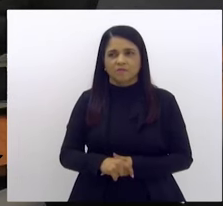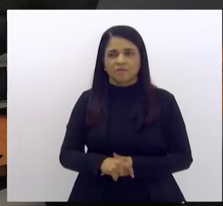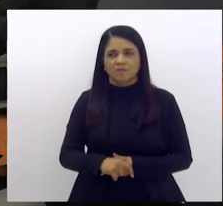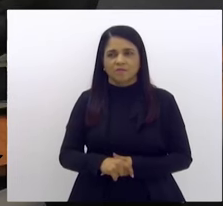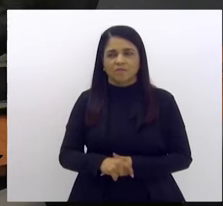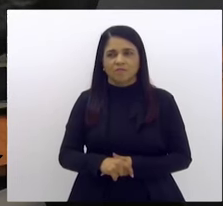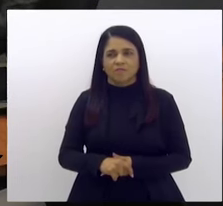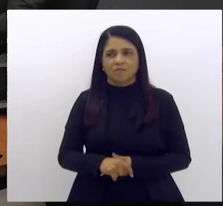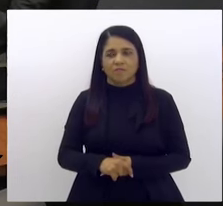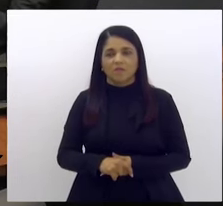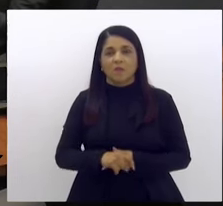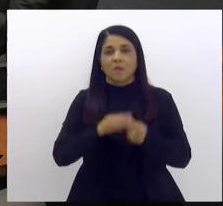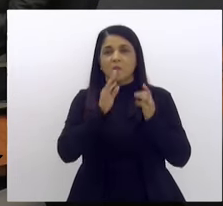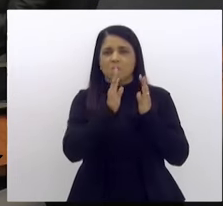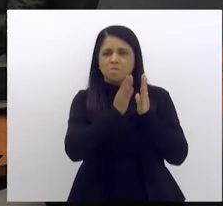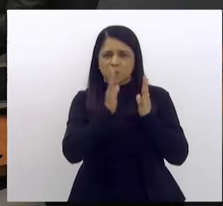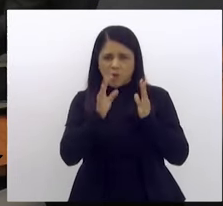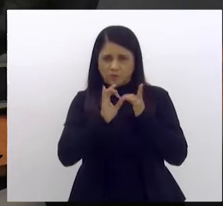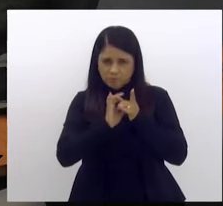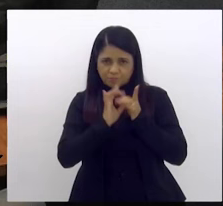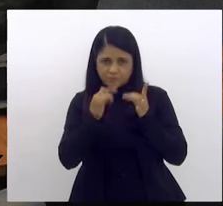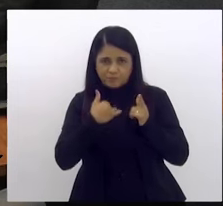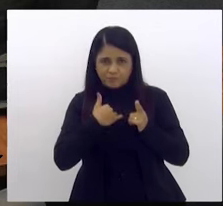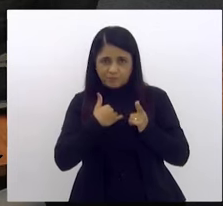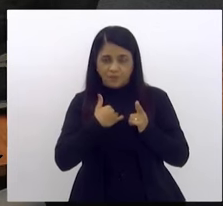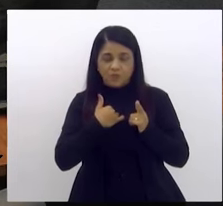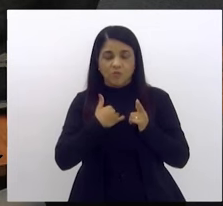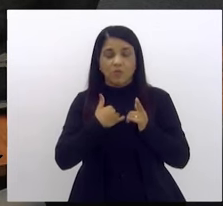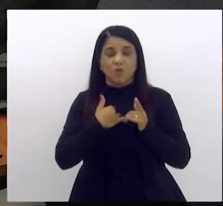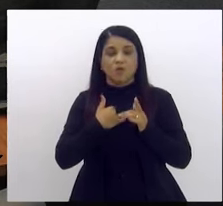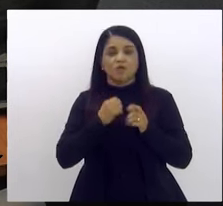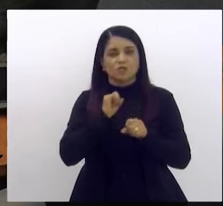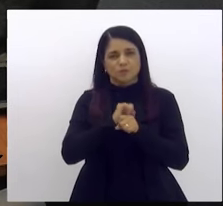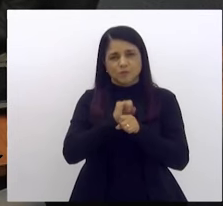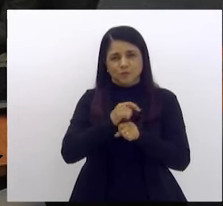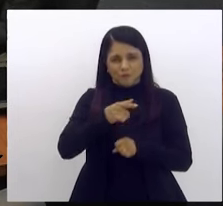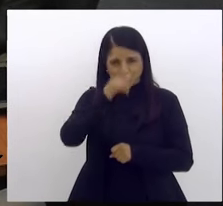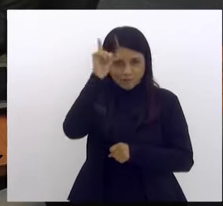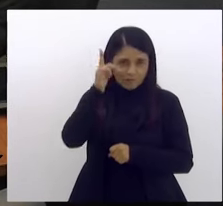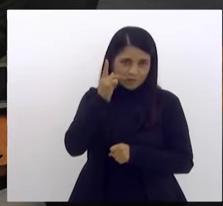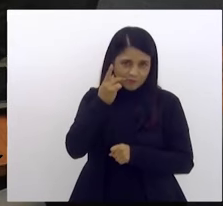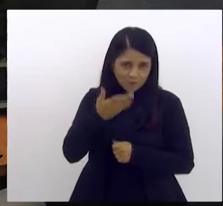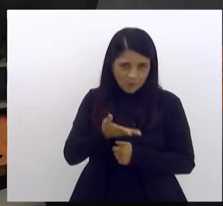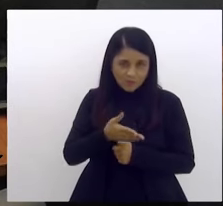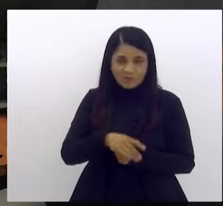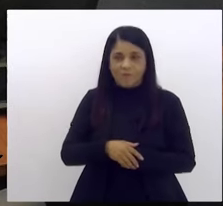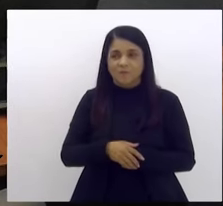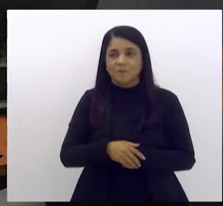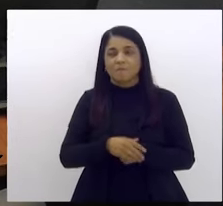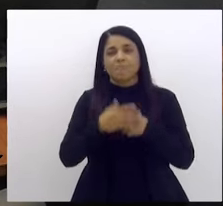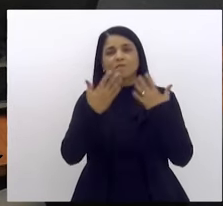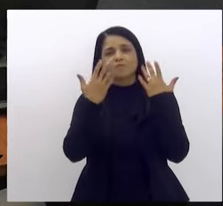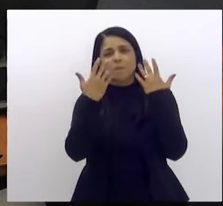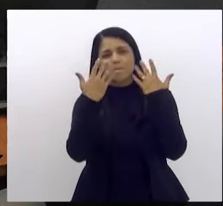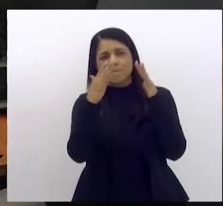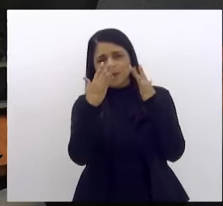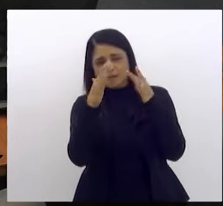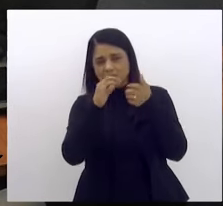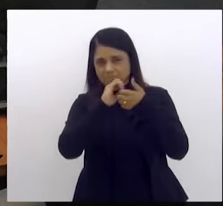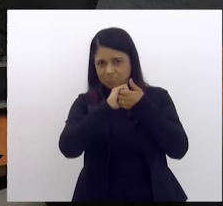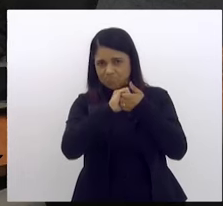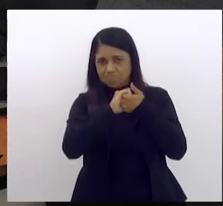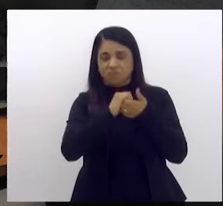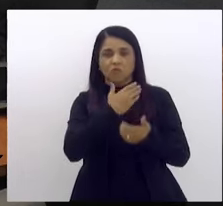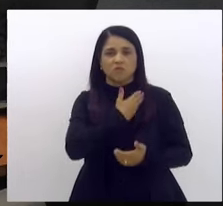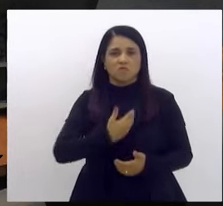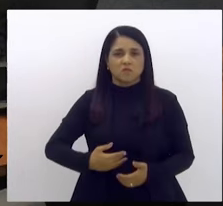O senhor me permite, pela ordem, enquanto claro, o deputado Luiz Paulo falar, não vem? Tante. Tranquilo. É só para parabenizar o governador